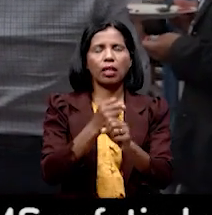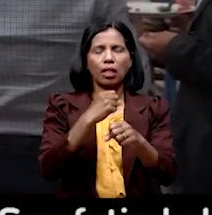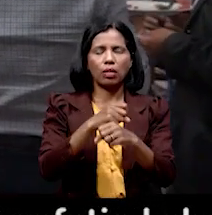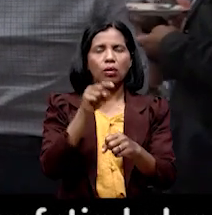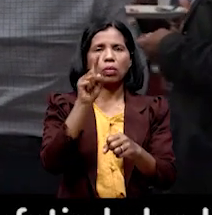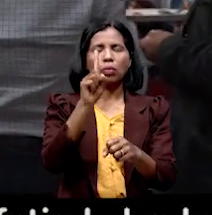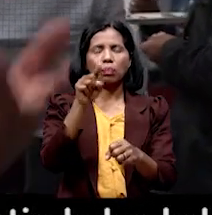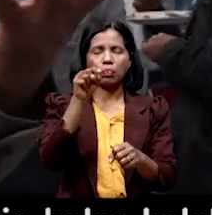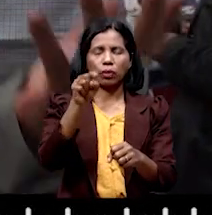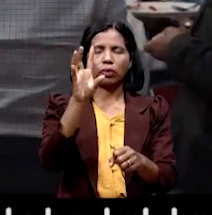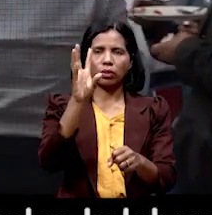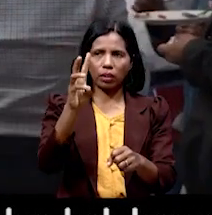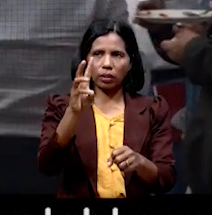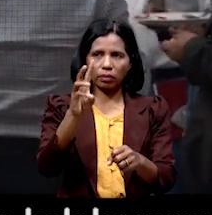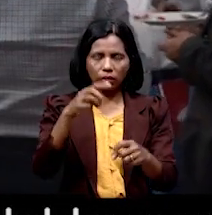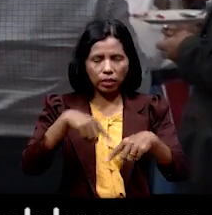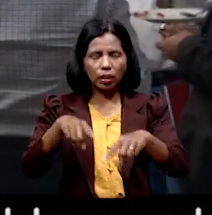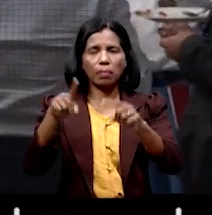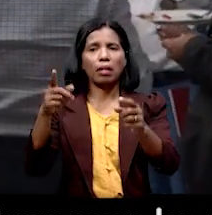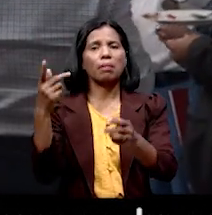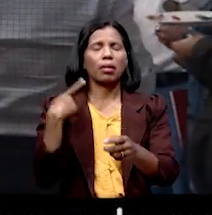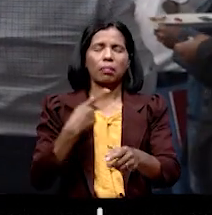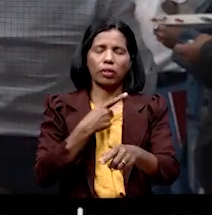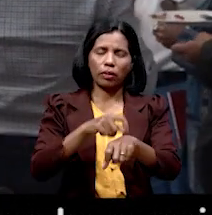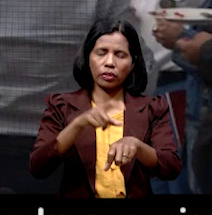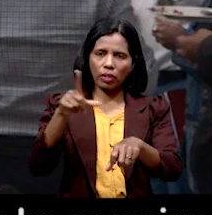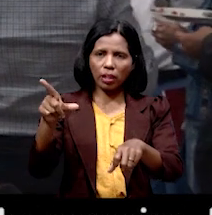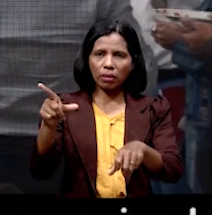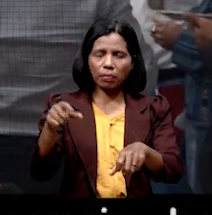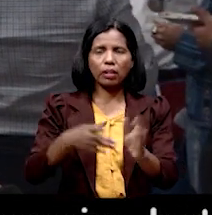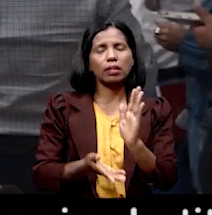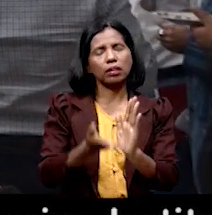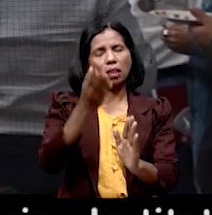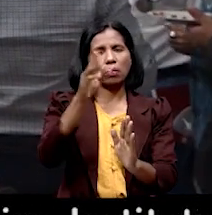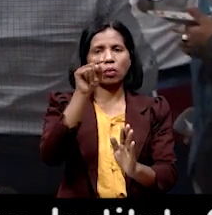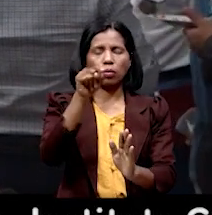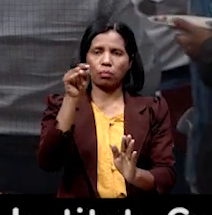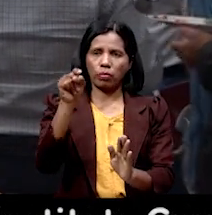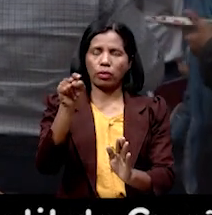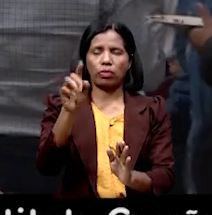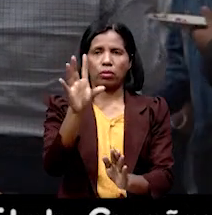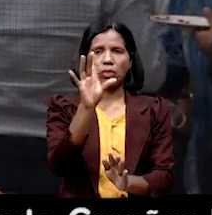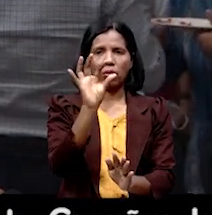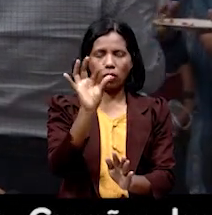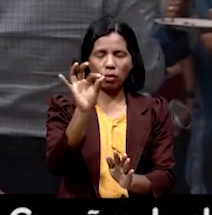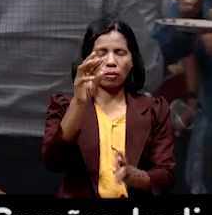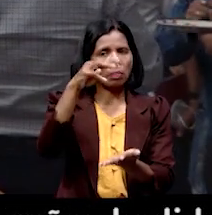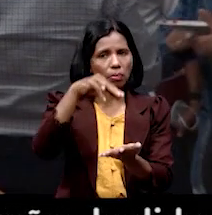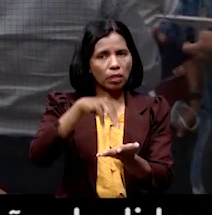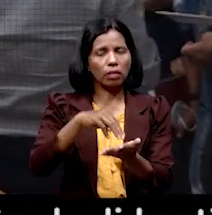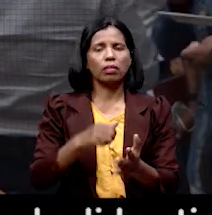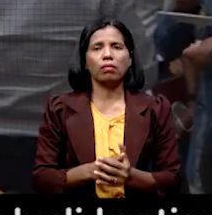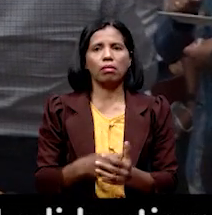ya parlamento ne ba nia sai ba 1.9, significa ka tak ameaça ne boa di utan. Então, ita tem que